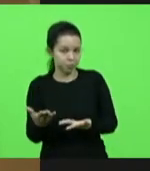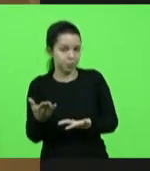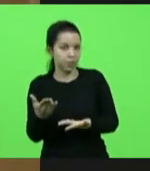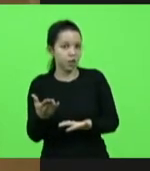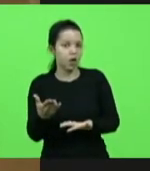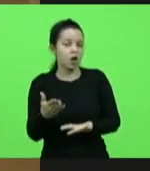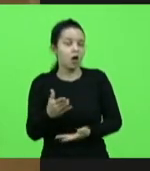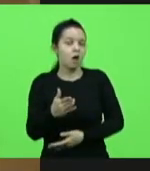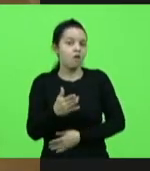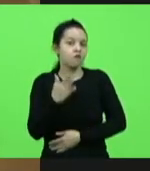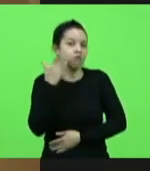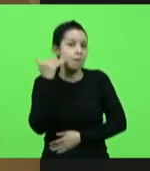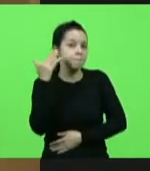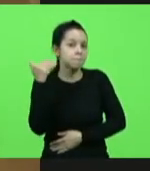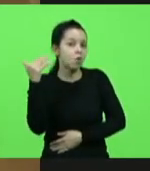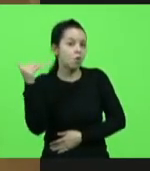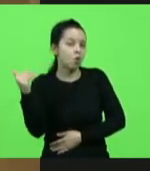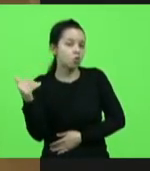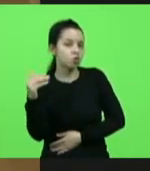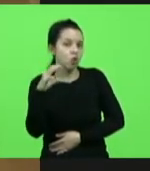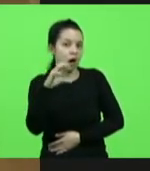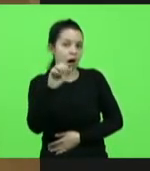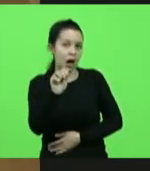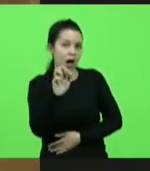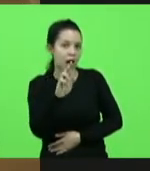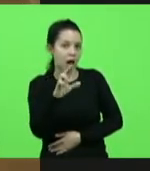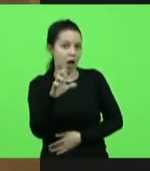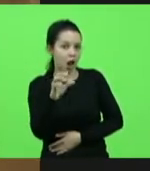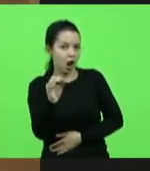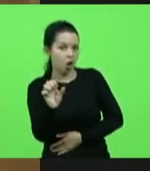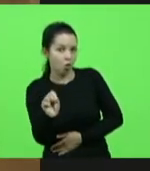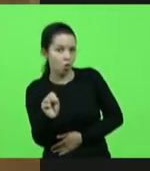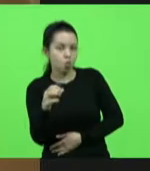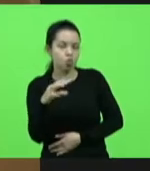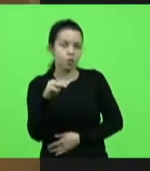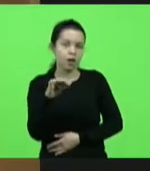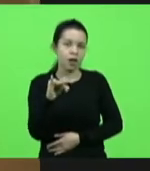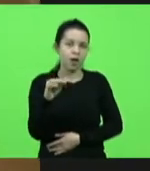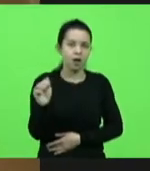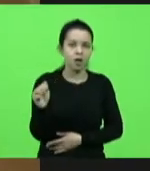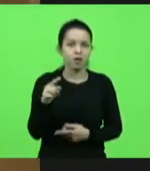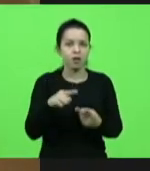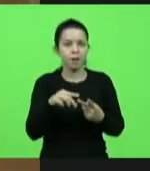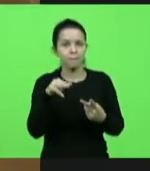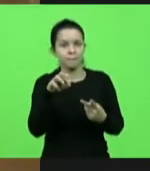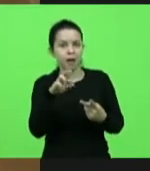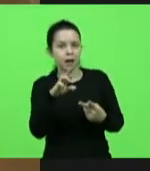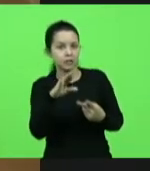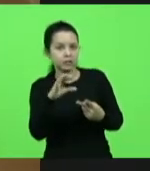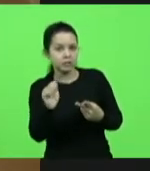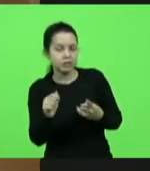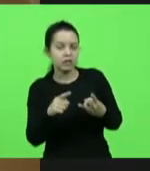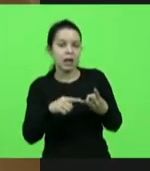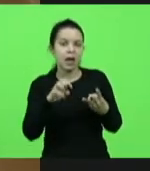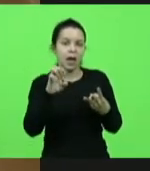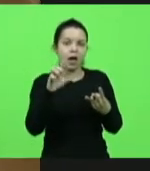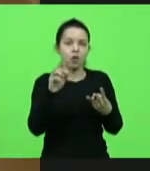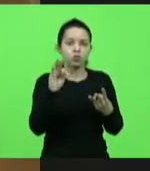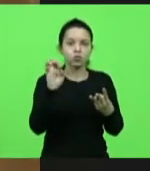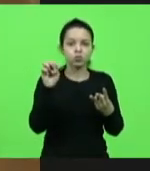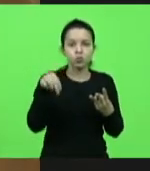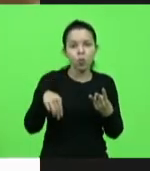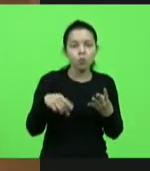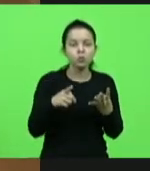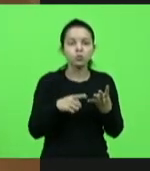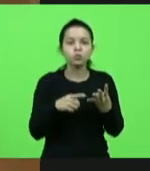Maia, né? O Carlos Costa Júnior, a Márcia Pauli, o Elton Zeferino,